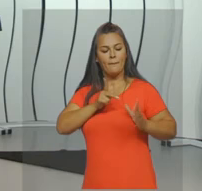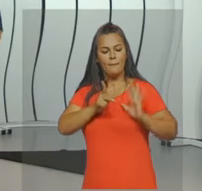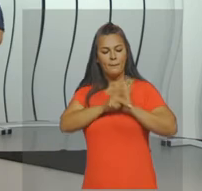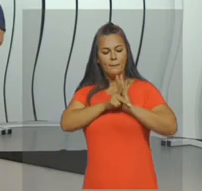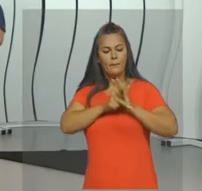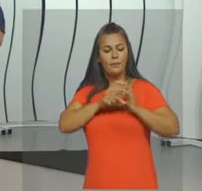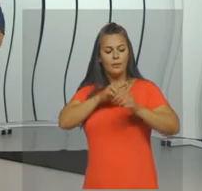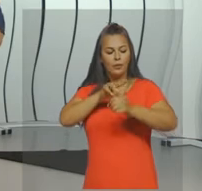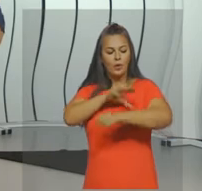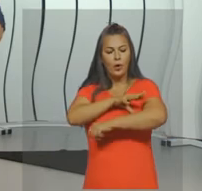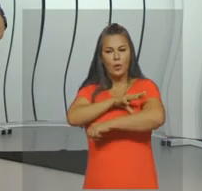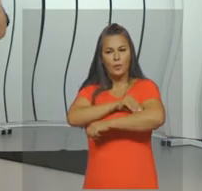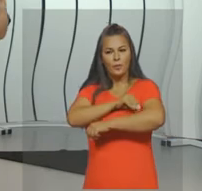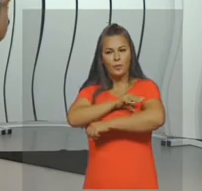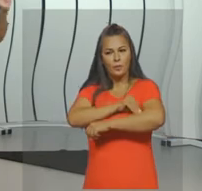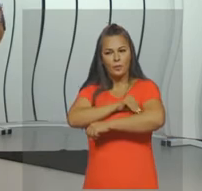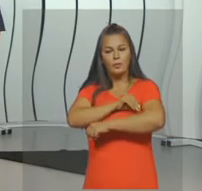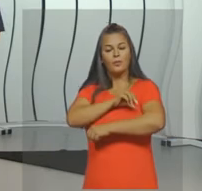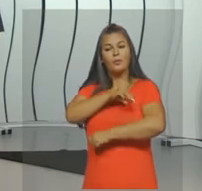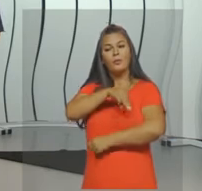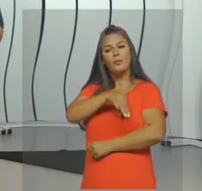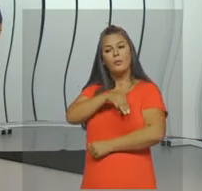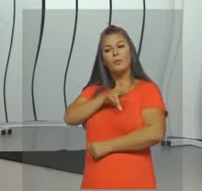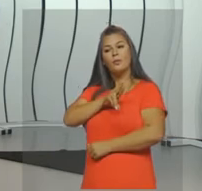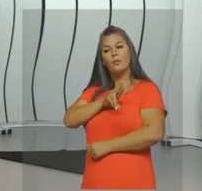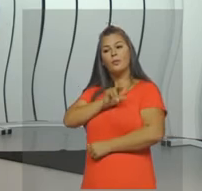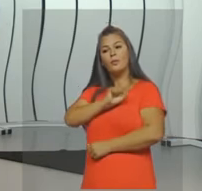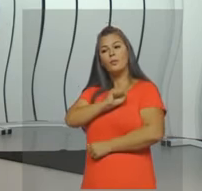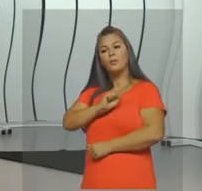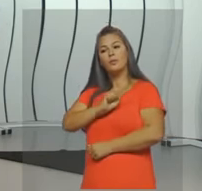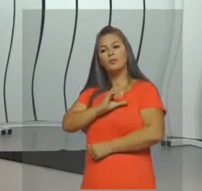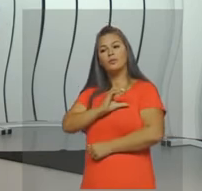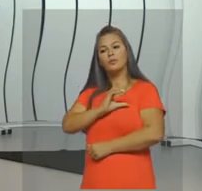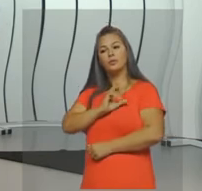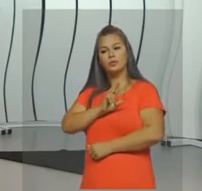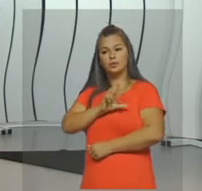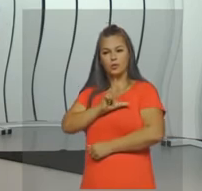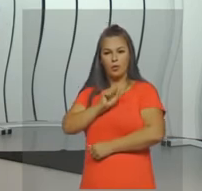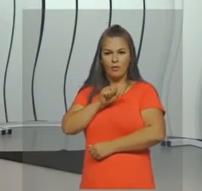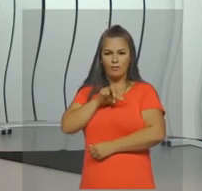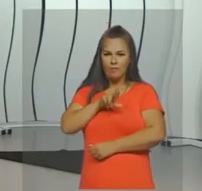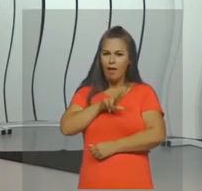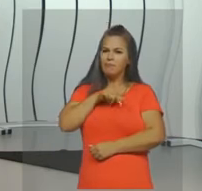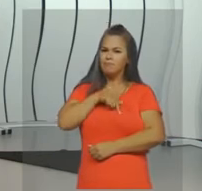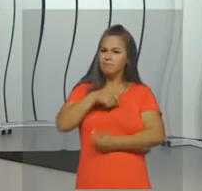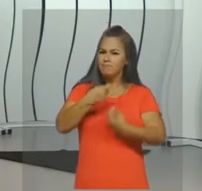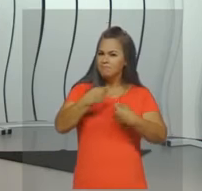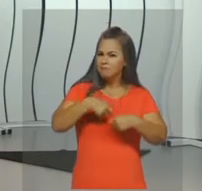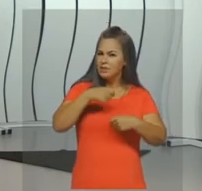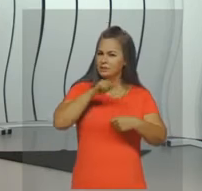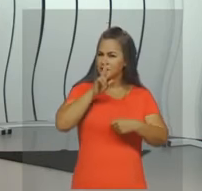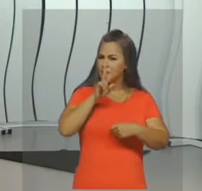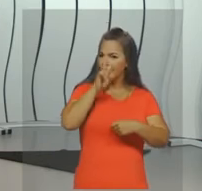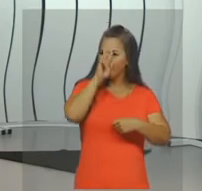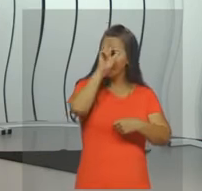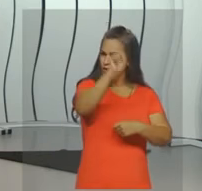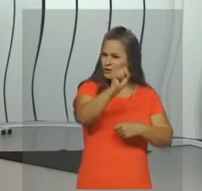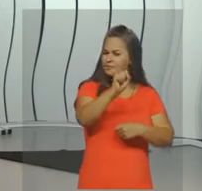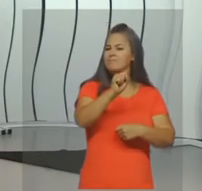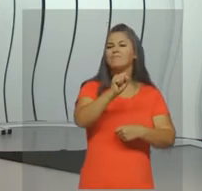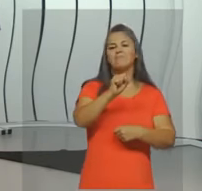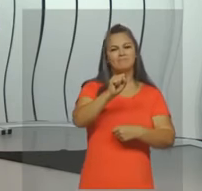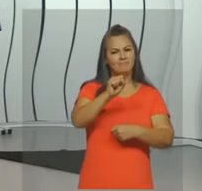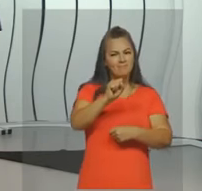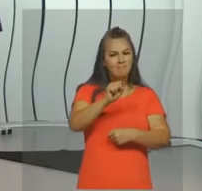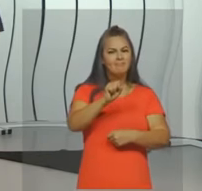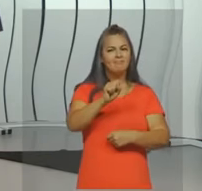por ali e vai ser distribuído pelo corpo todo. Então, ele tem que bombear. Imagina a força, né, para esse coração